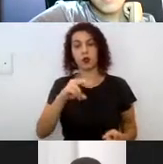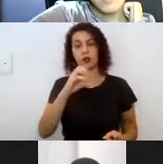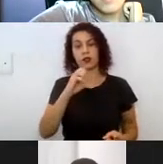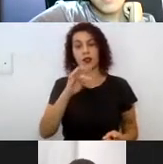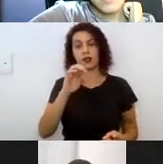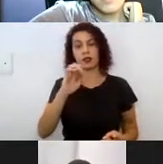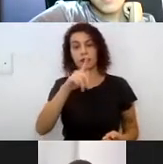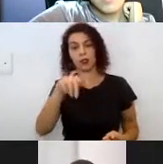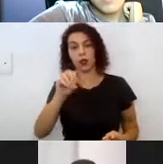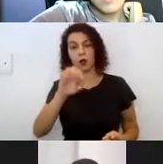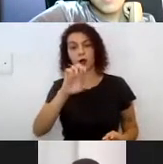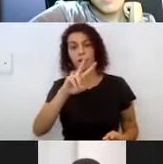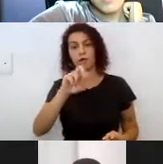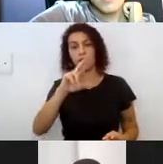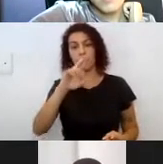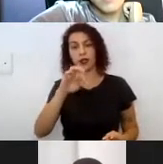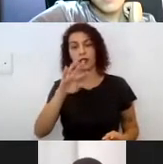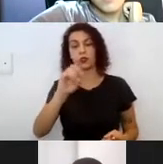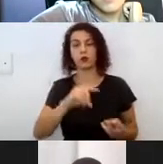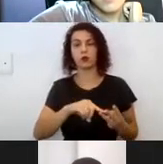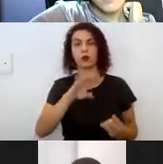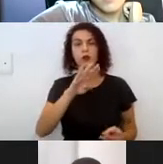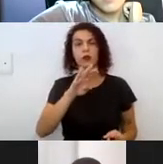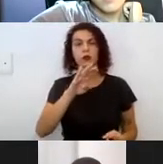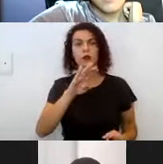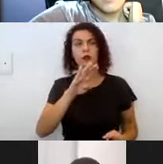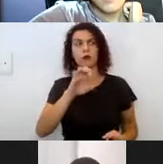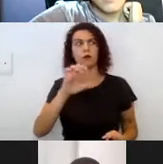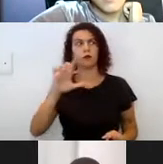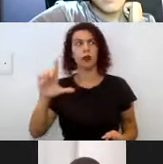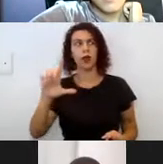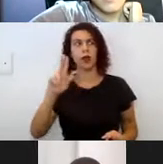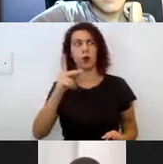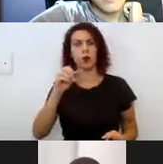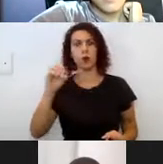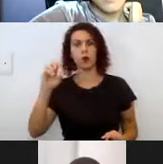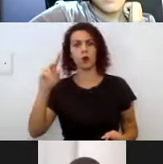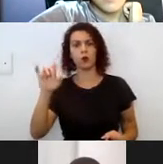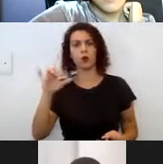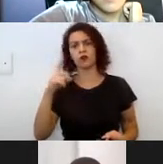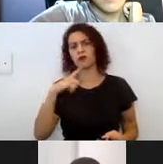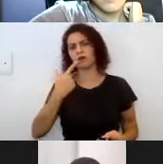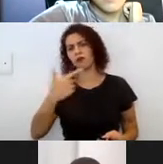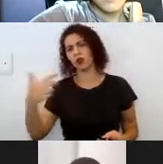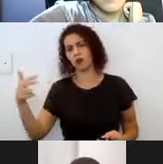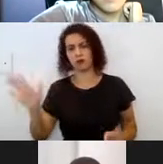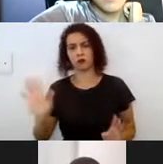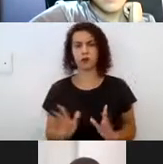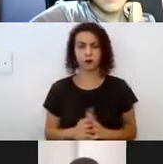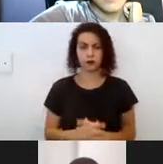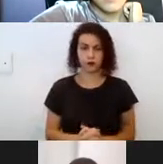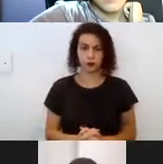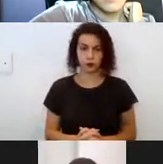e quem mais é o Hulk em geladeira eu acho que são essas neste momento tá bom então